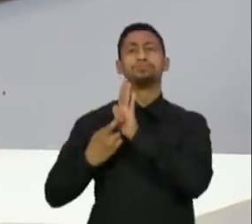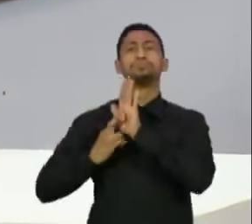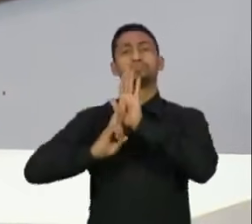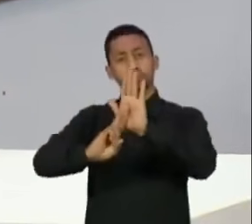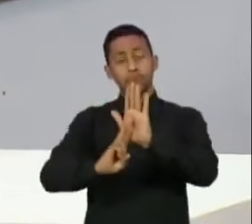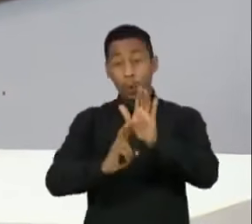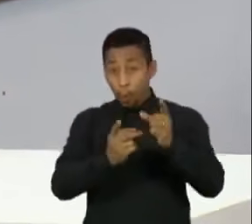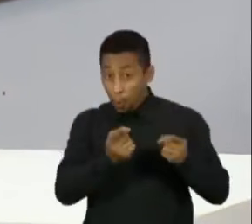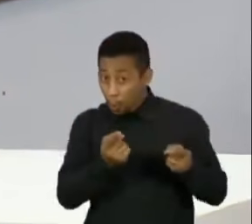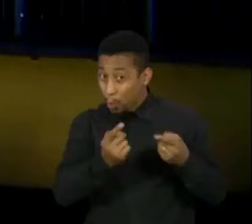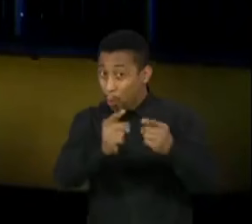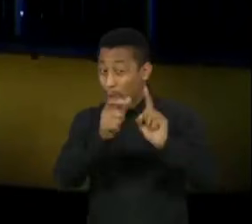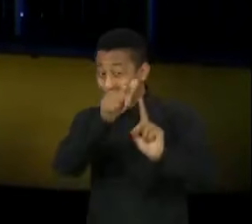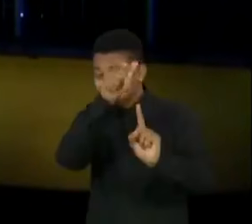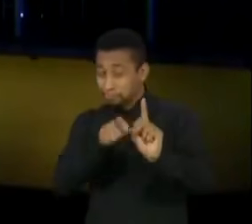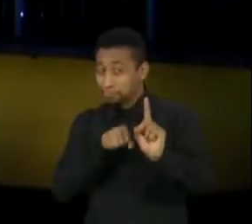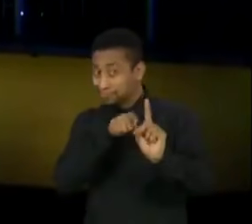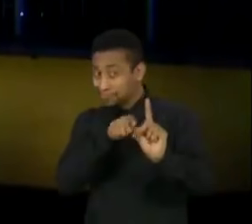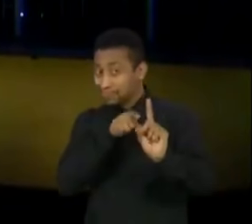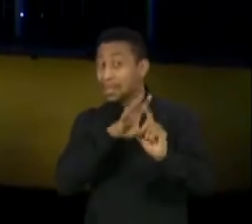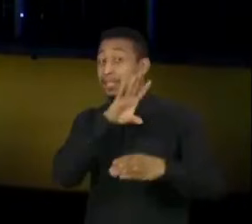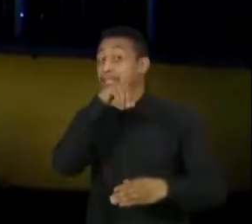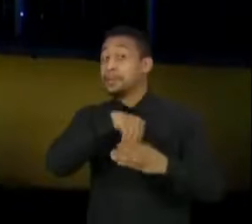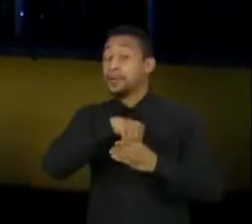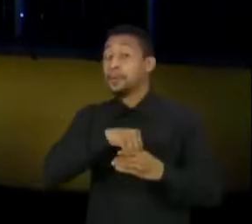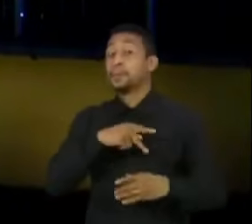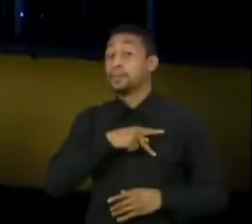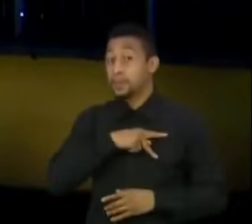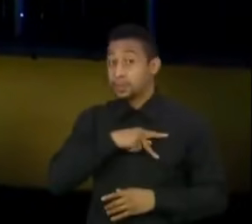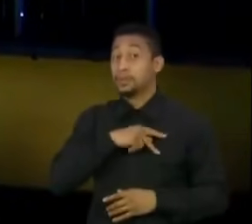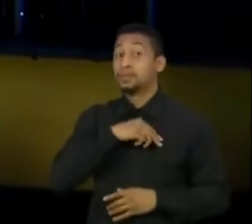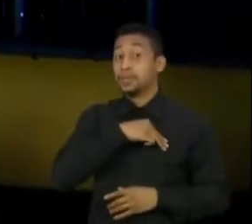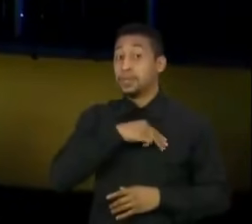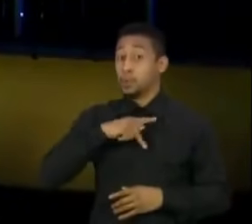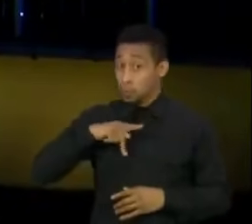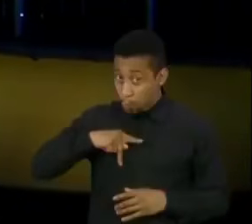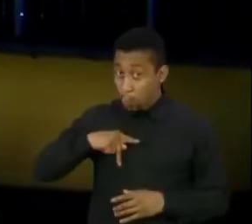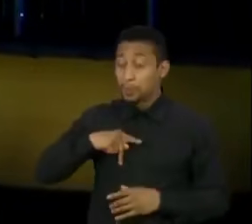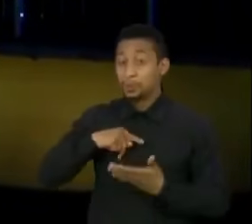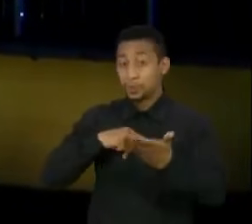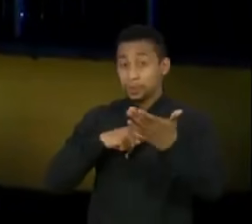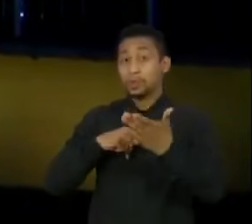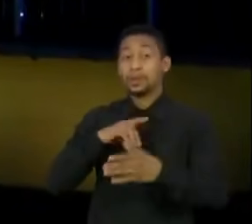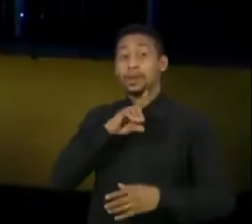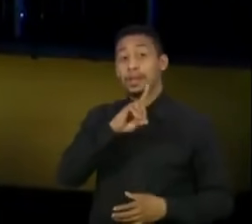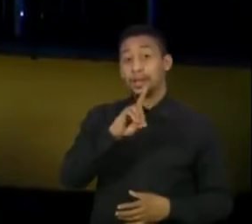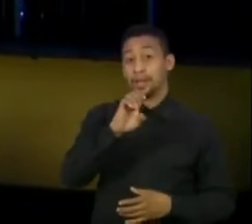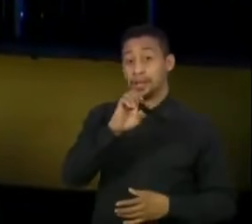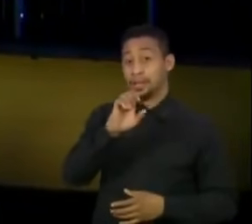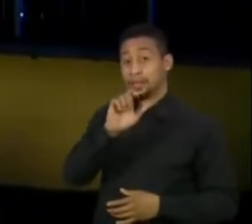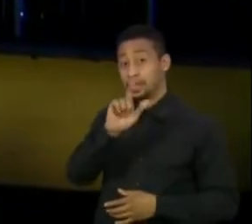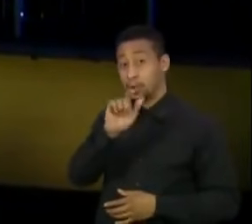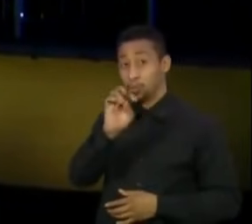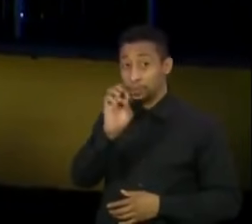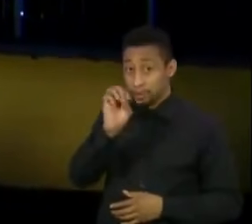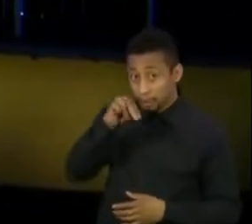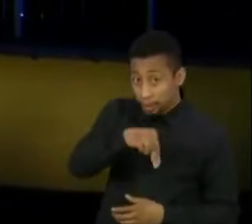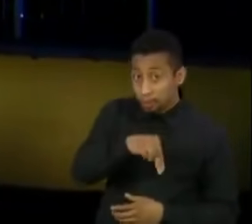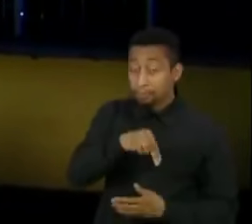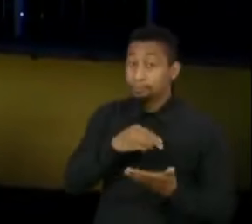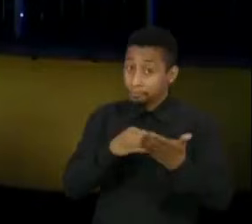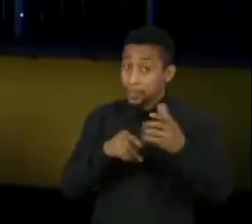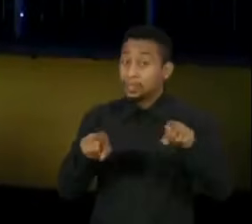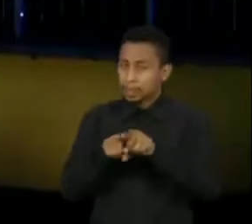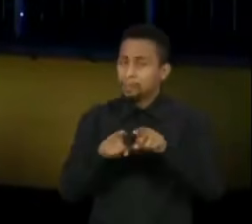contra um meliante do Ministério Público Federal deltan da o fio condenei no Conselho Nacional